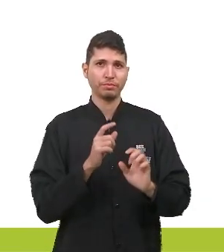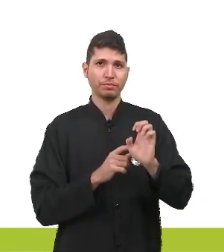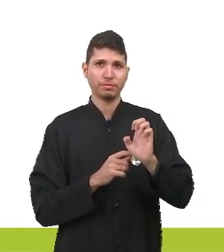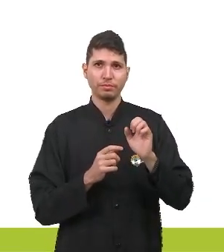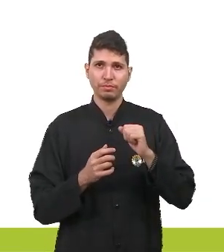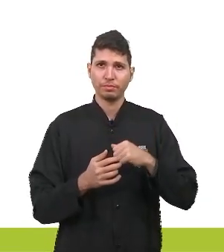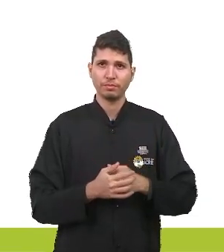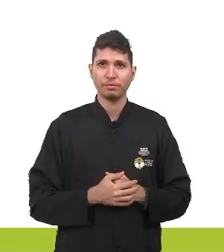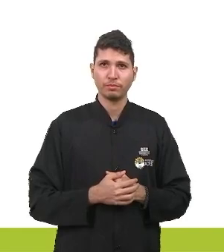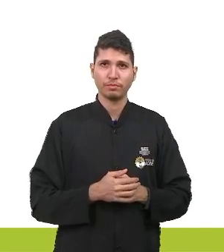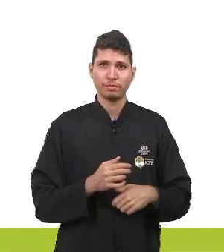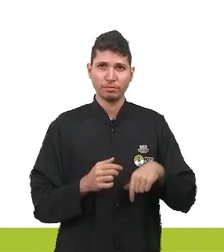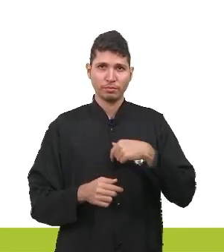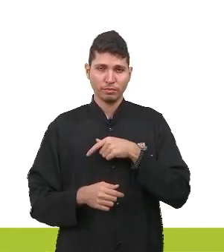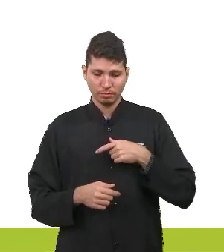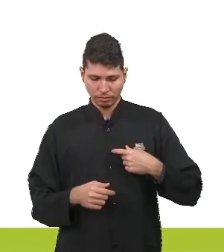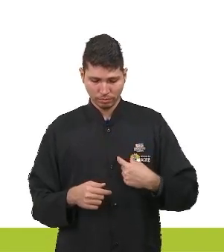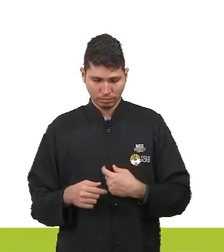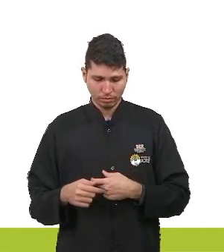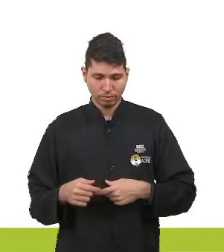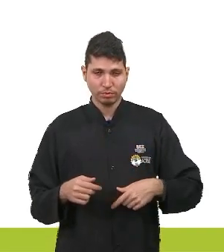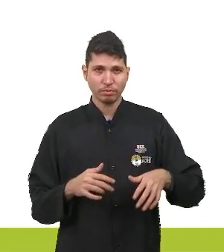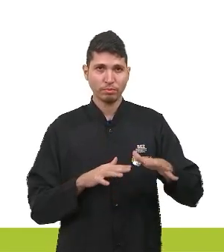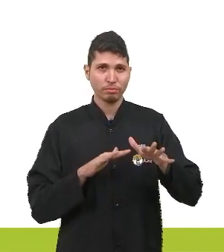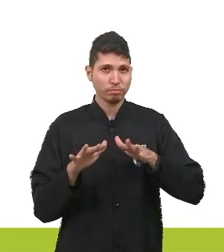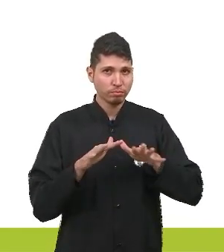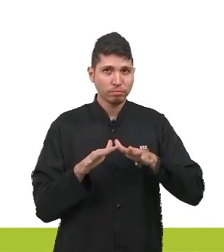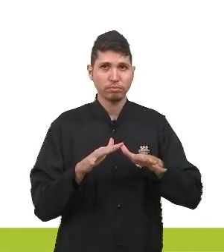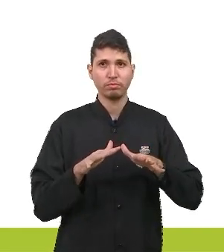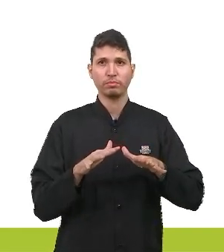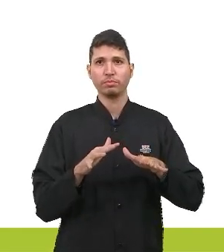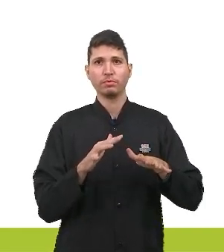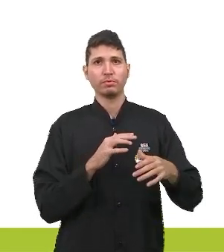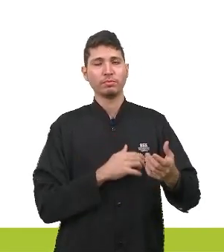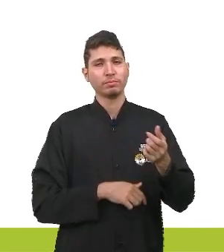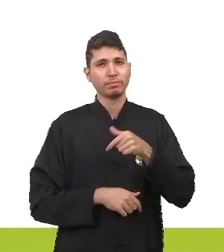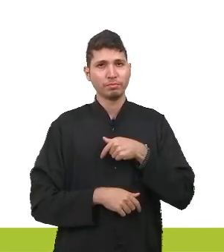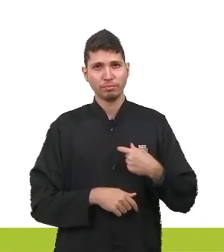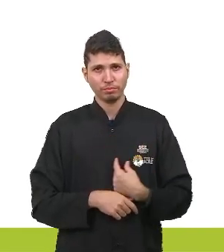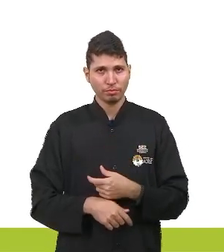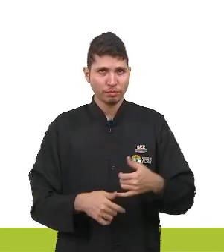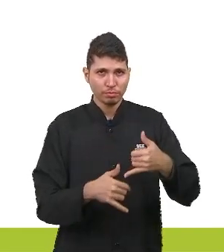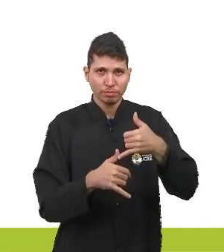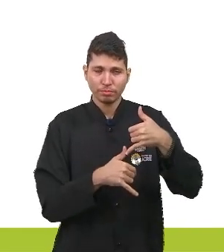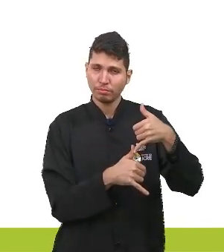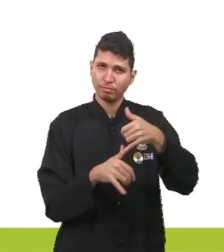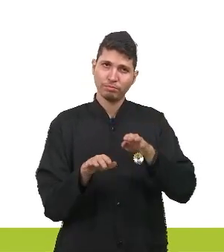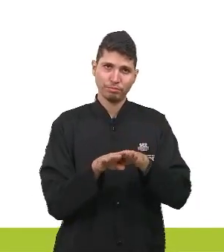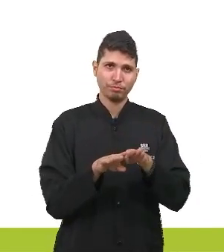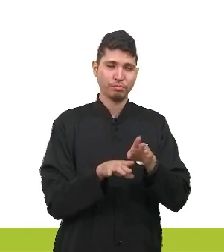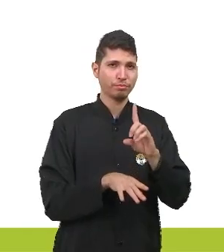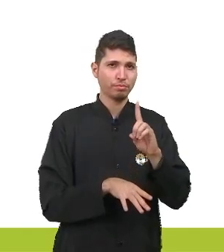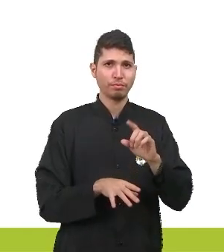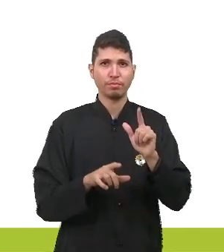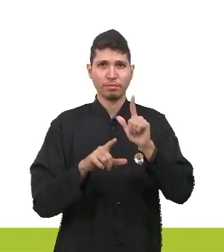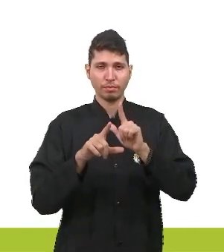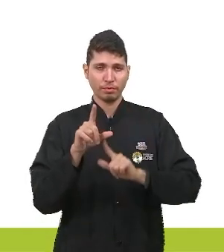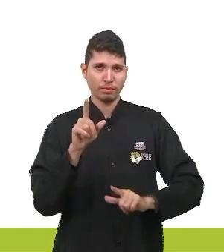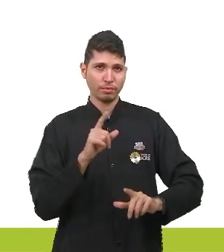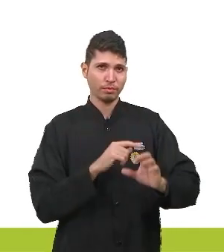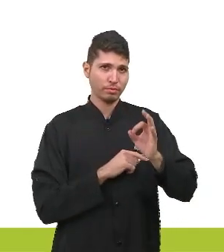Estimular o trânsito intestinal dos lipídios? Também não. Resposta correta,